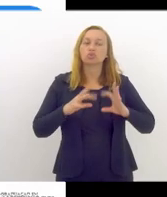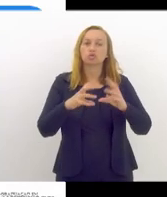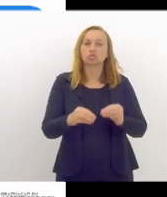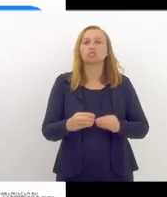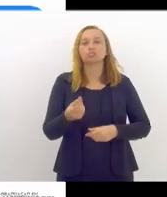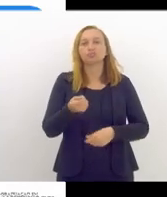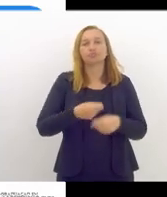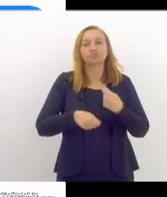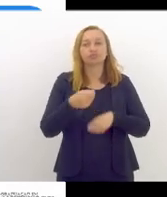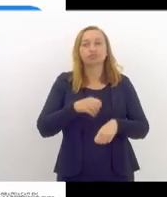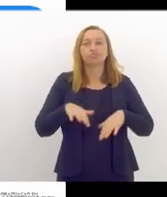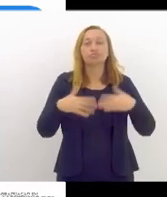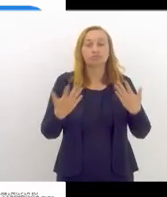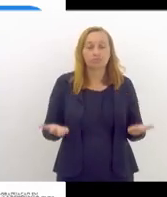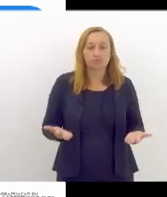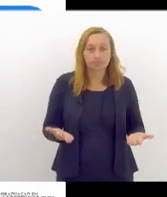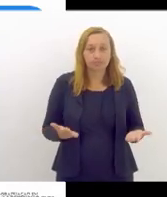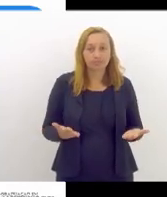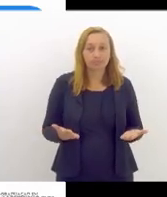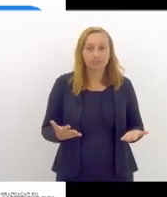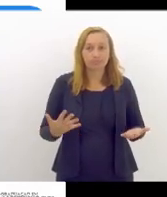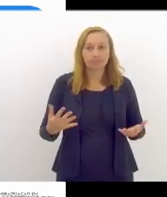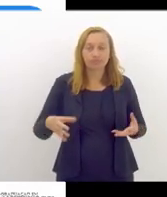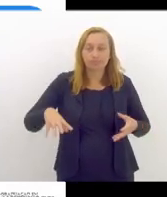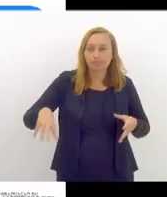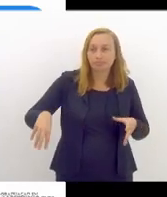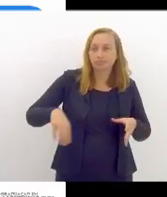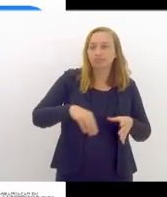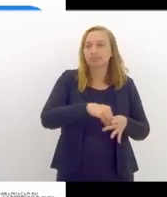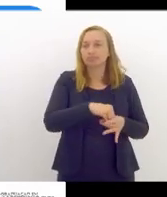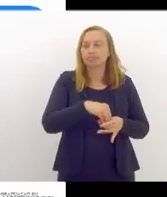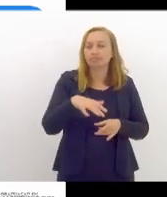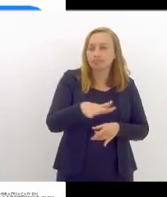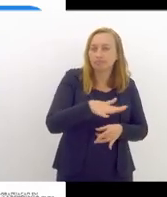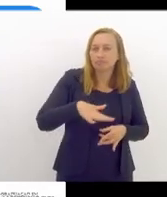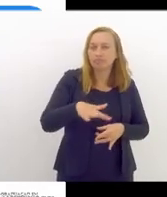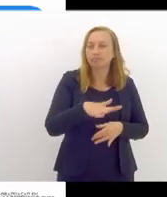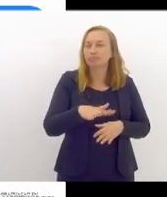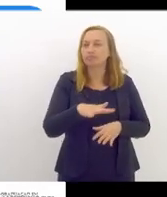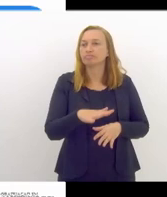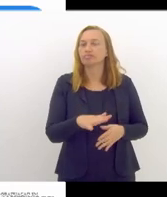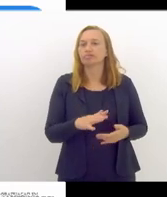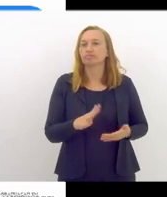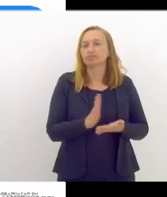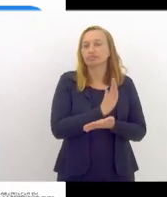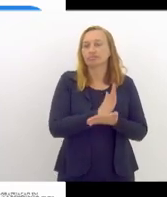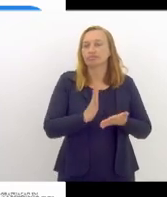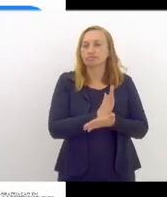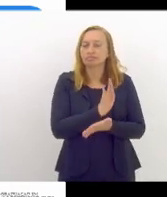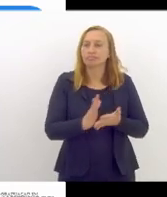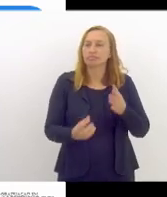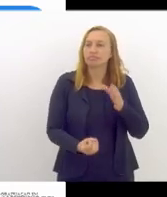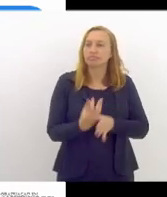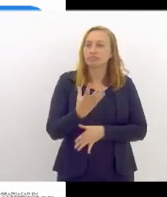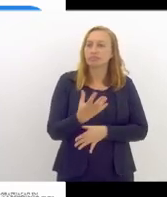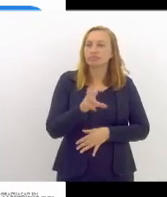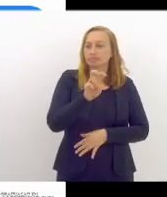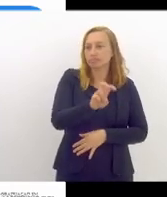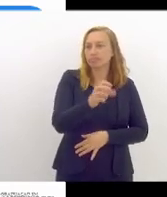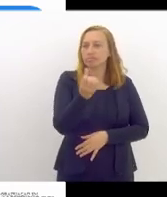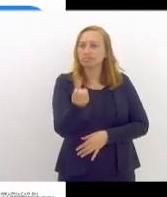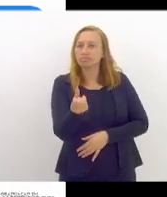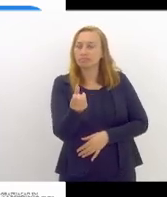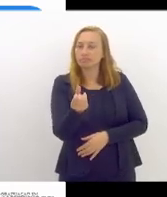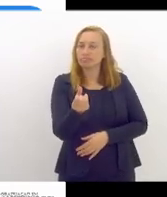então a gente agrega alguns setores ali e cria esse ator então esses 56